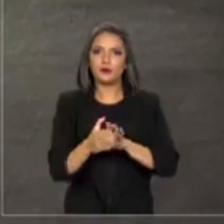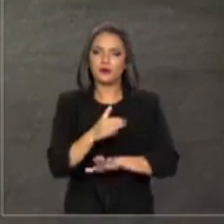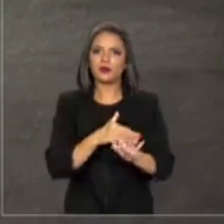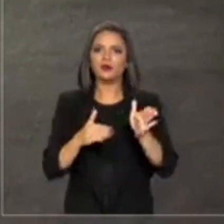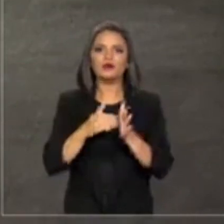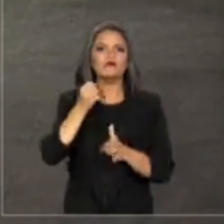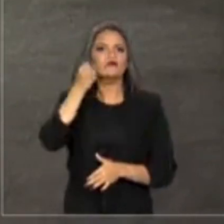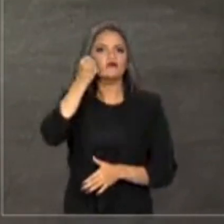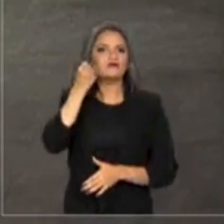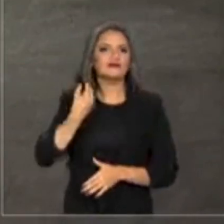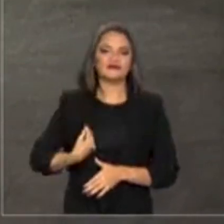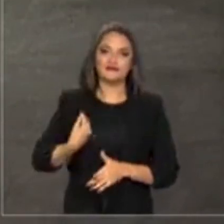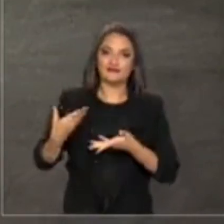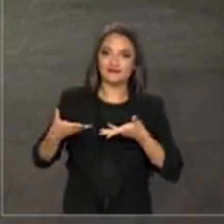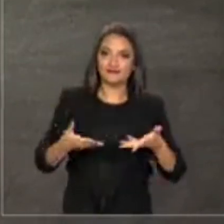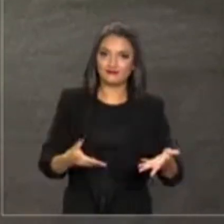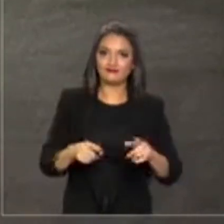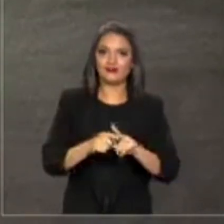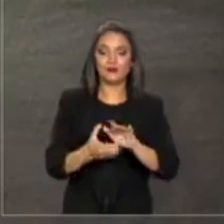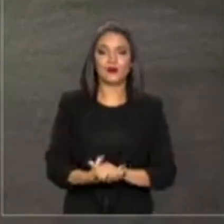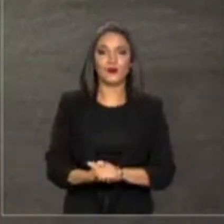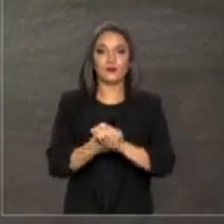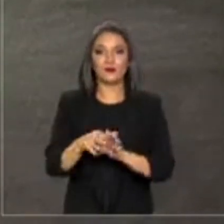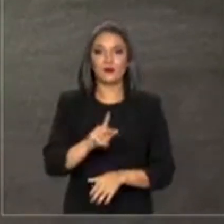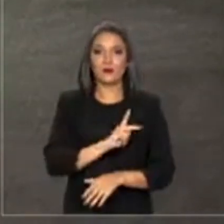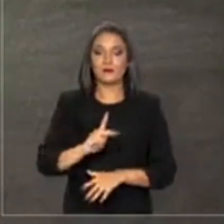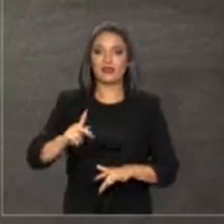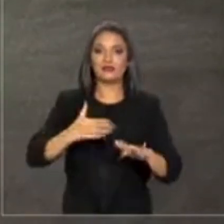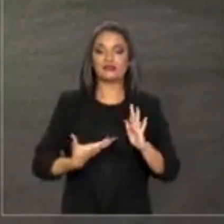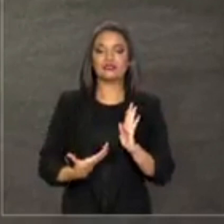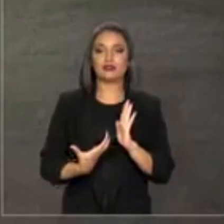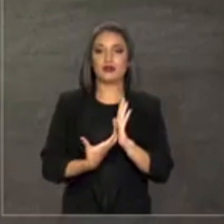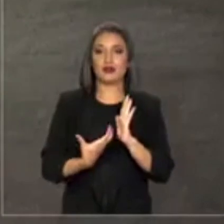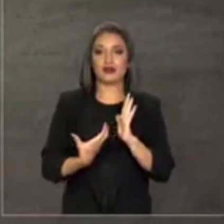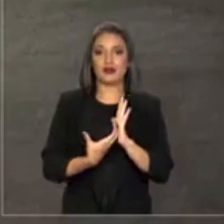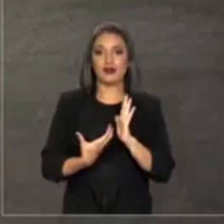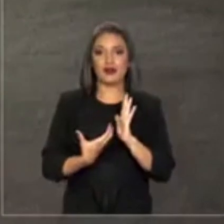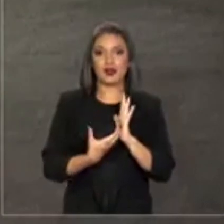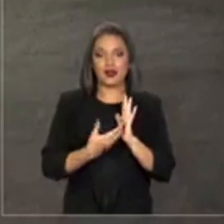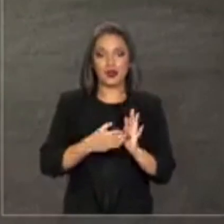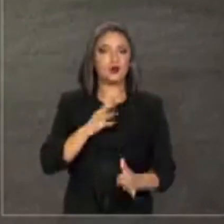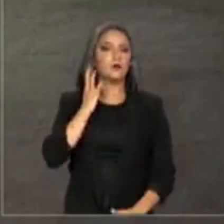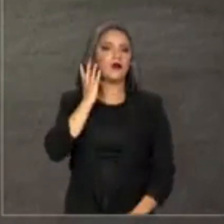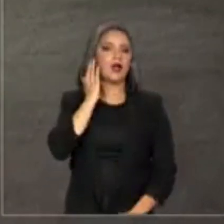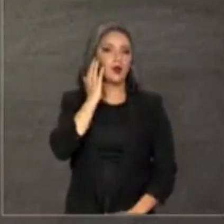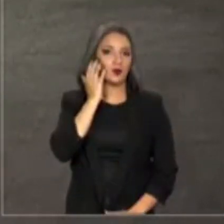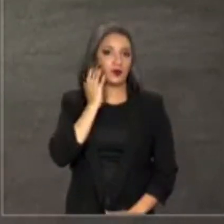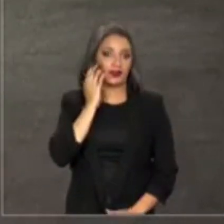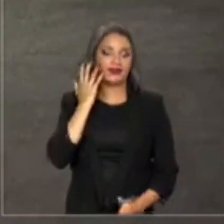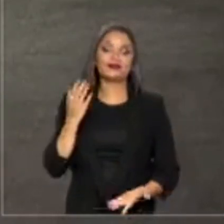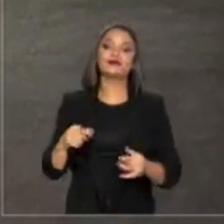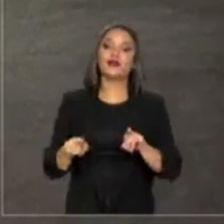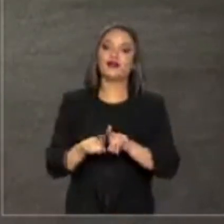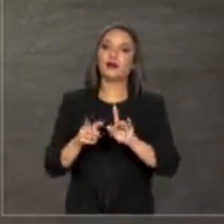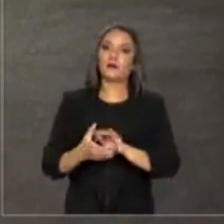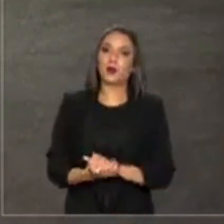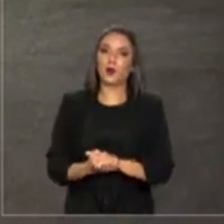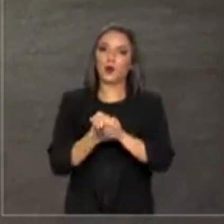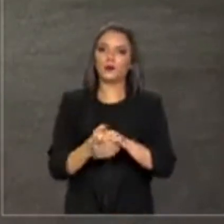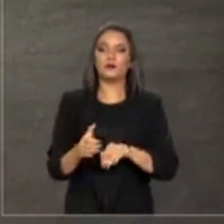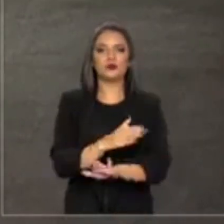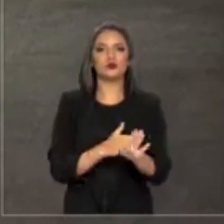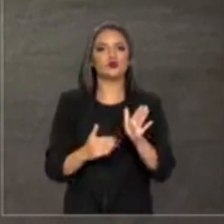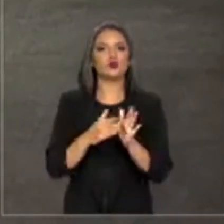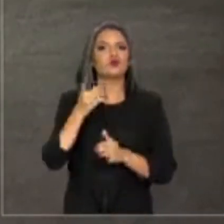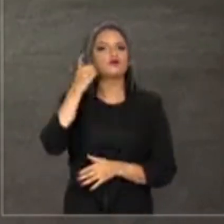presentes, quero cumprimentar o presidente da Câmara dos Deputados, deputado Arthur Lira, por meio de quem cumprimento todos os